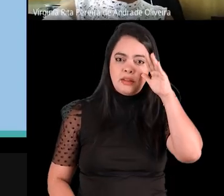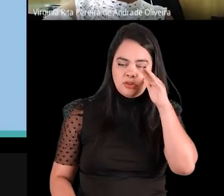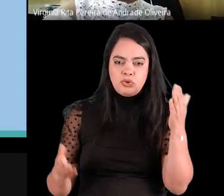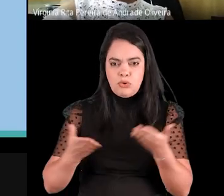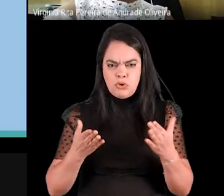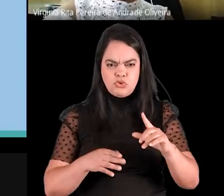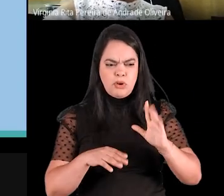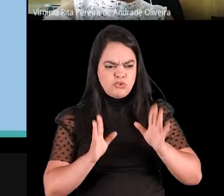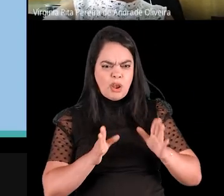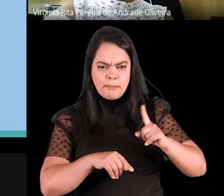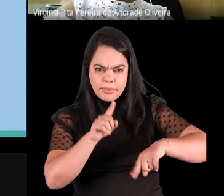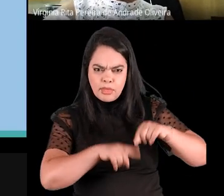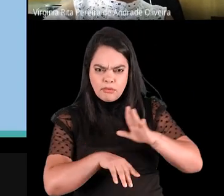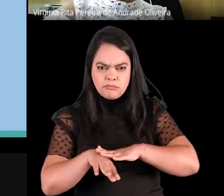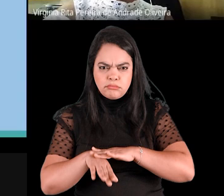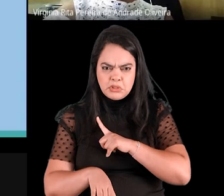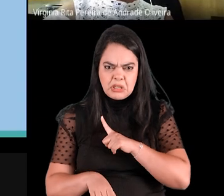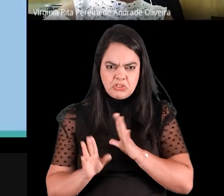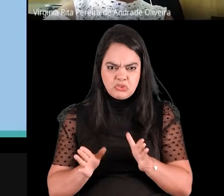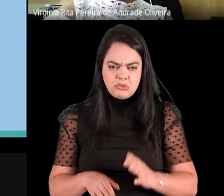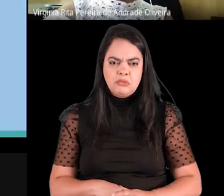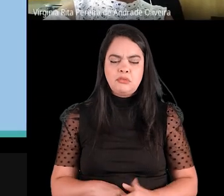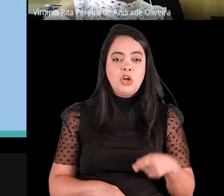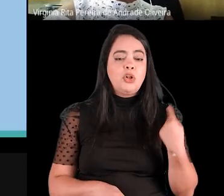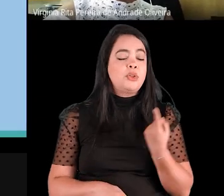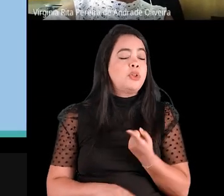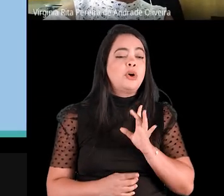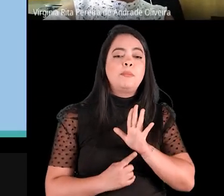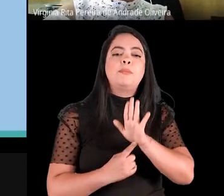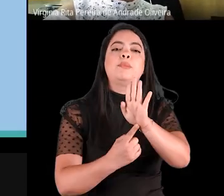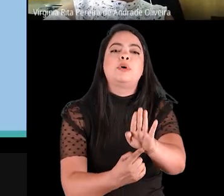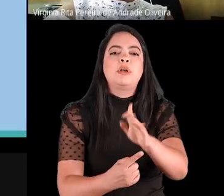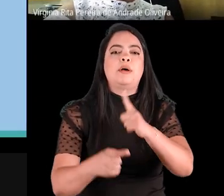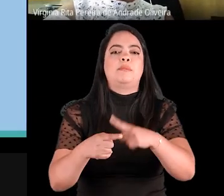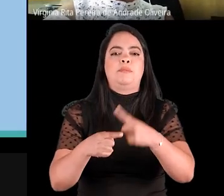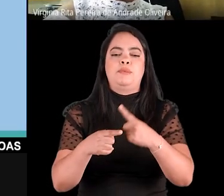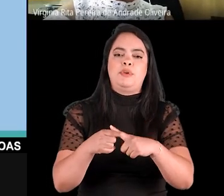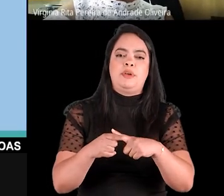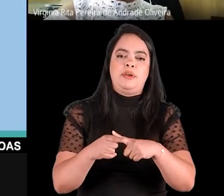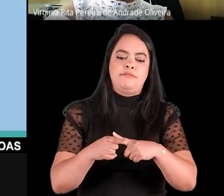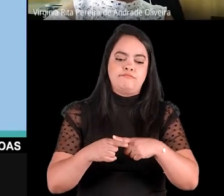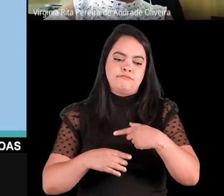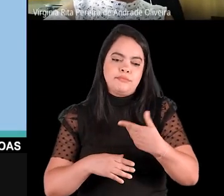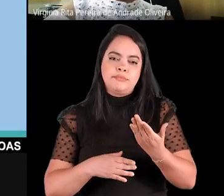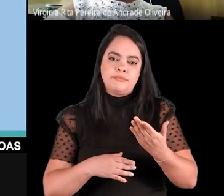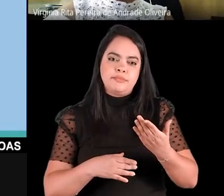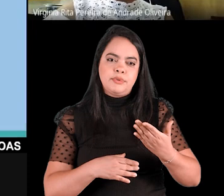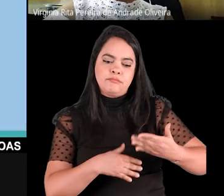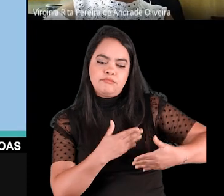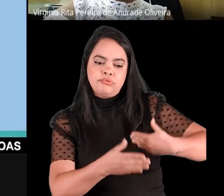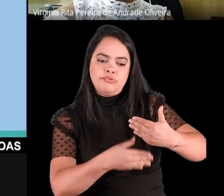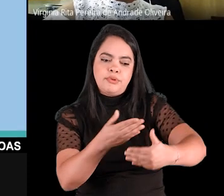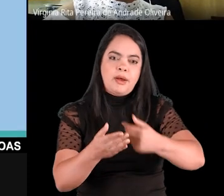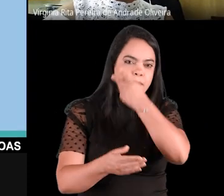esse material, já tem acesso a esse material. A gente quis trazer porque a gente sabe que ao longo do caminho foram entrando outras